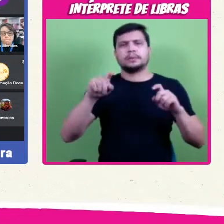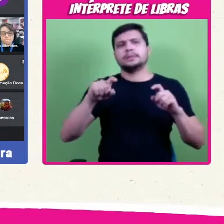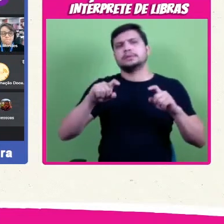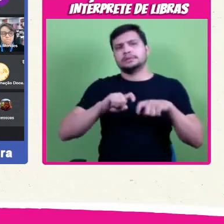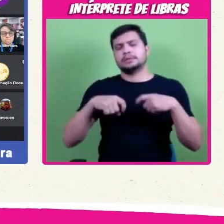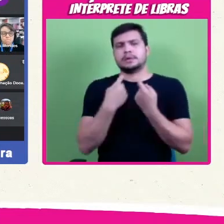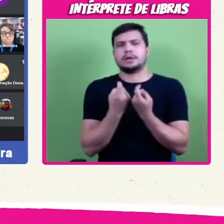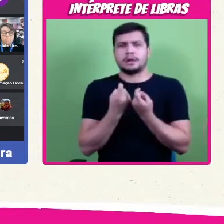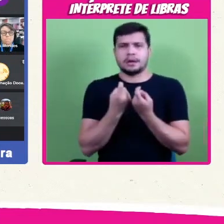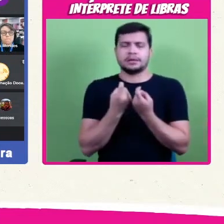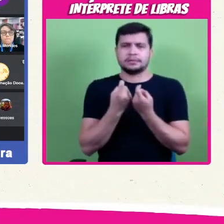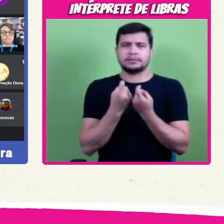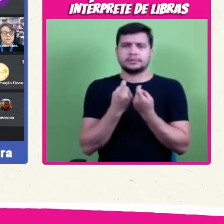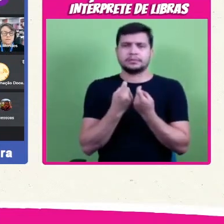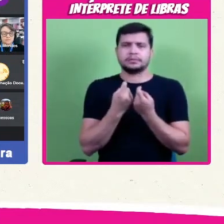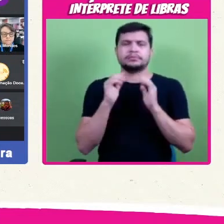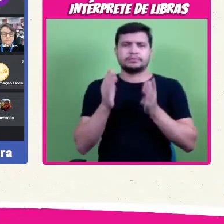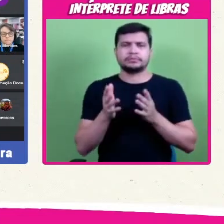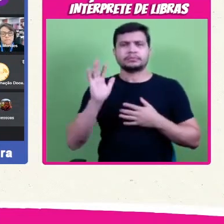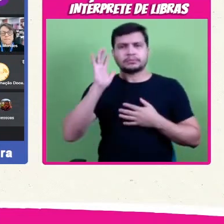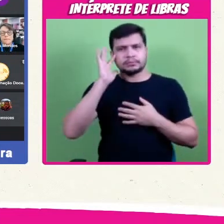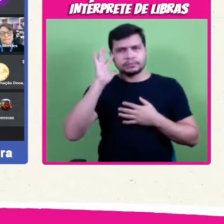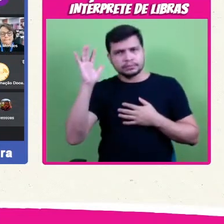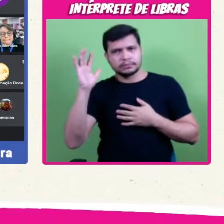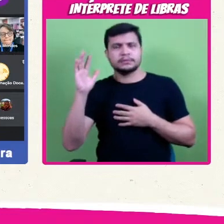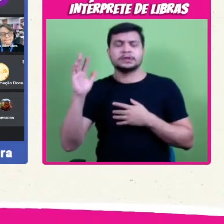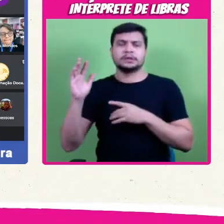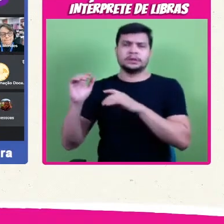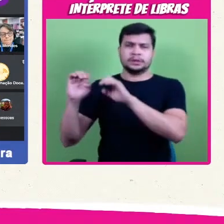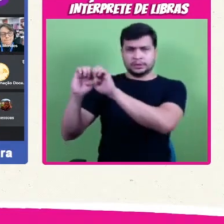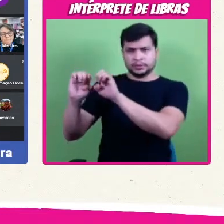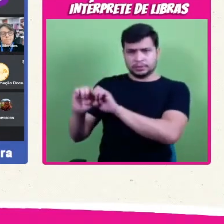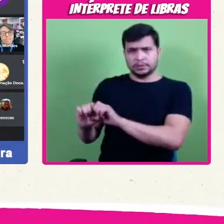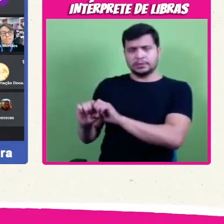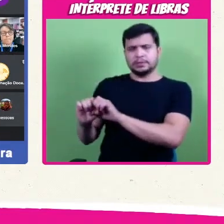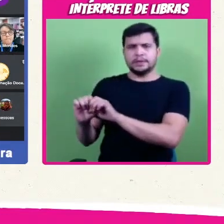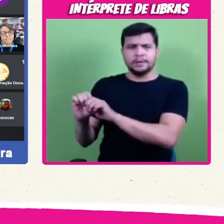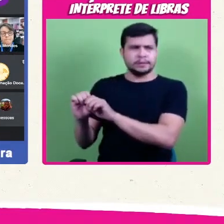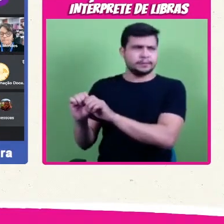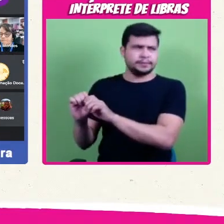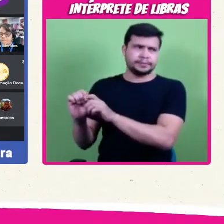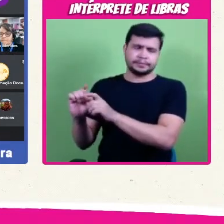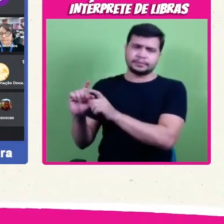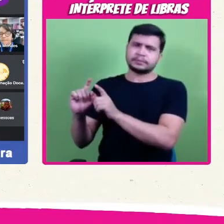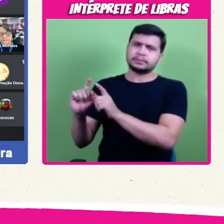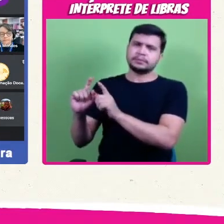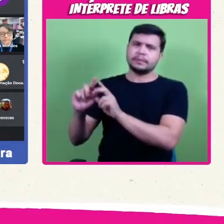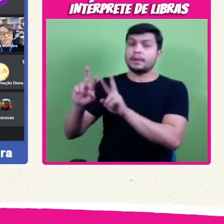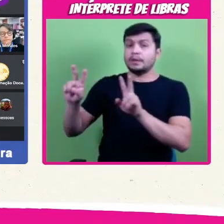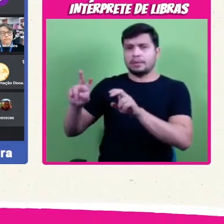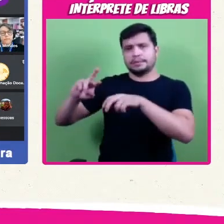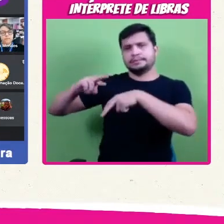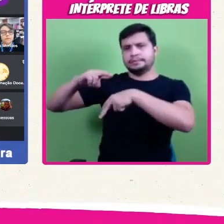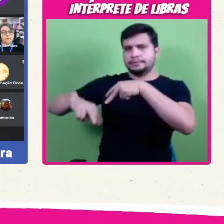essas estruturas de gênero, né? Muitas pessoas acabam confundindo gênero e sexualidade, porque está